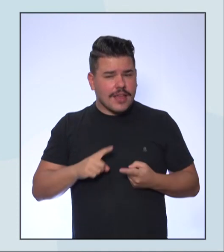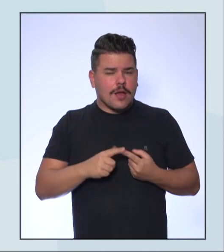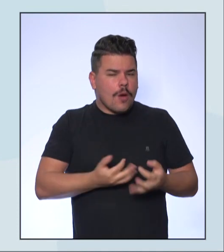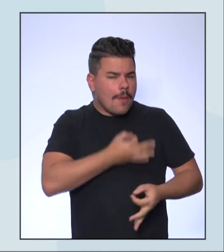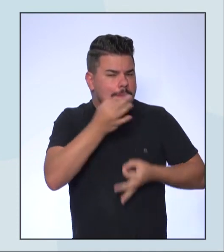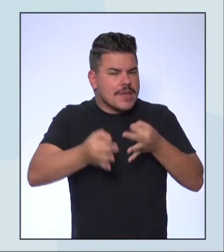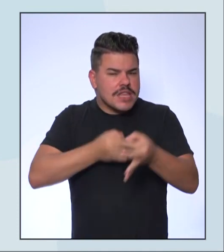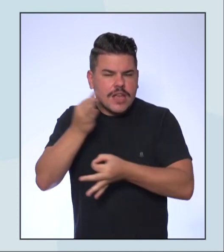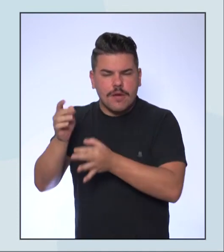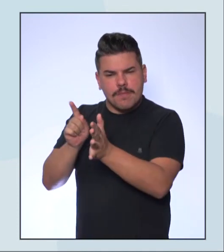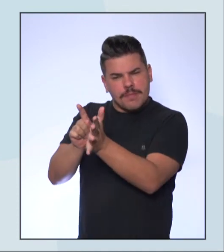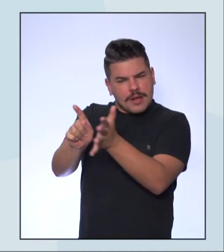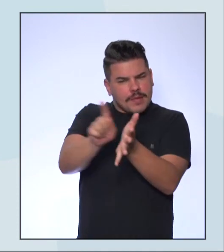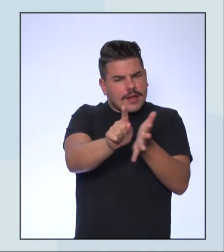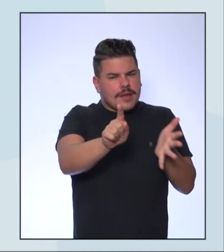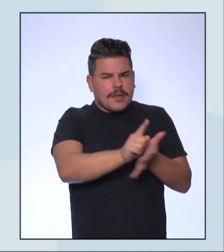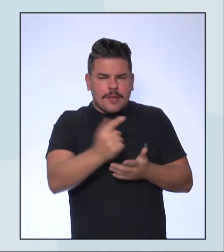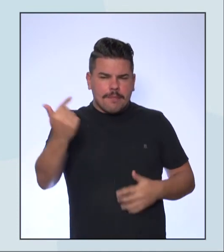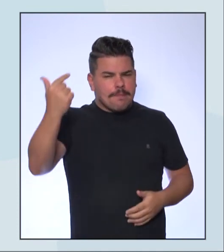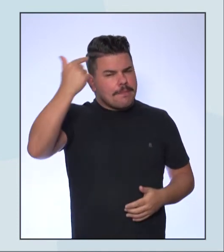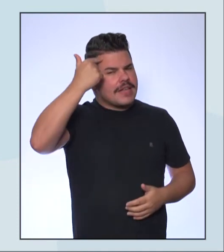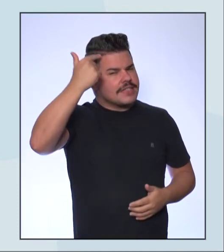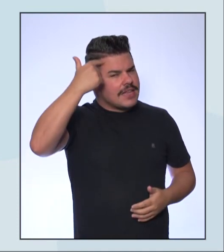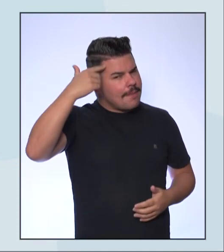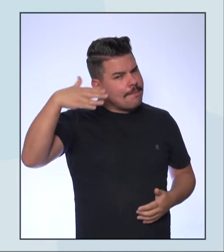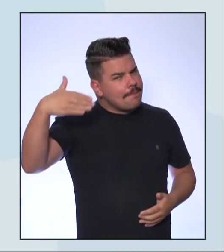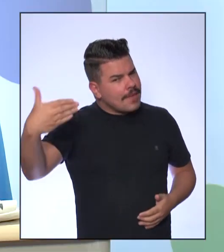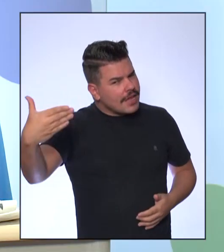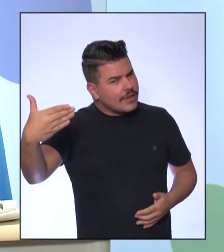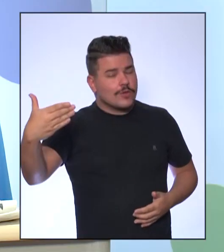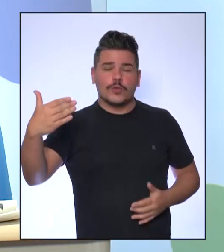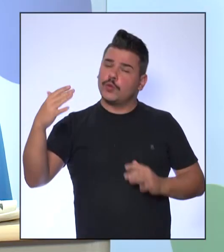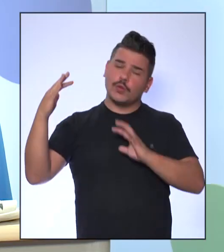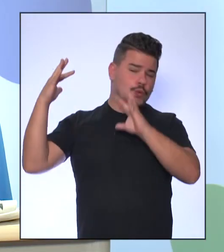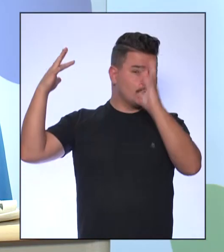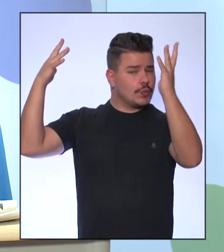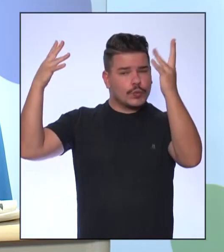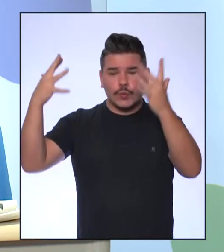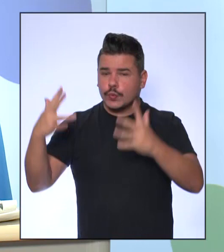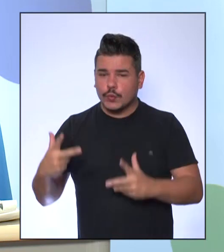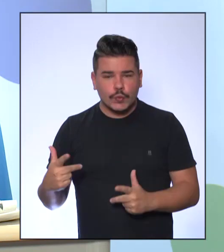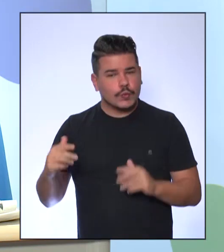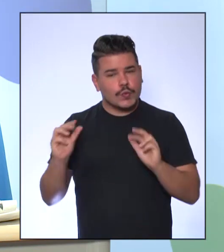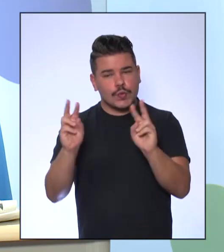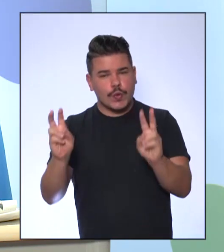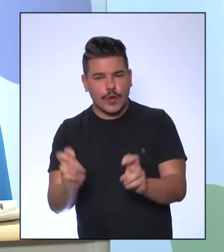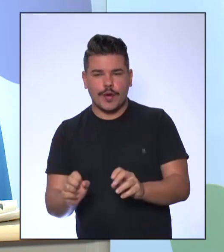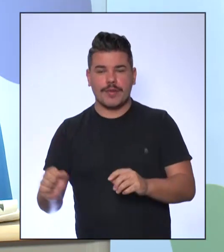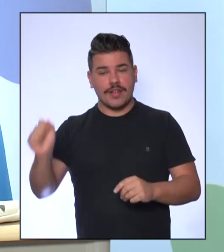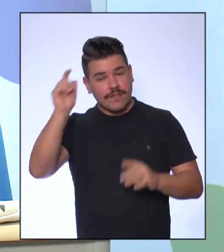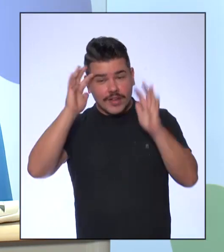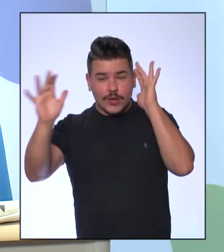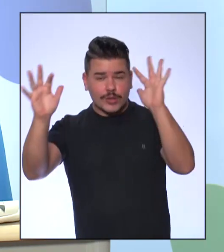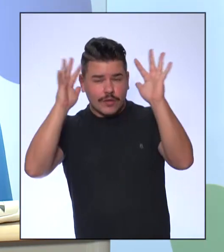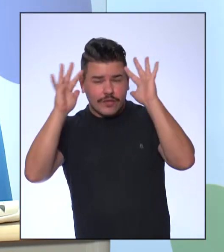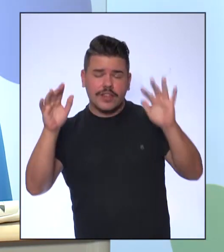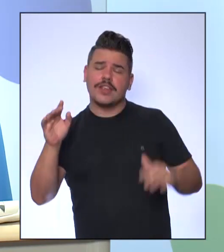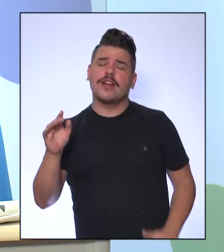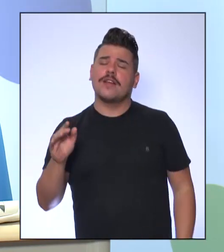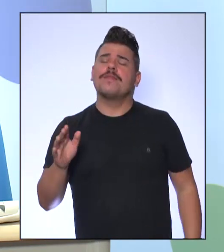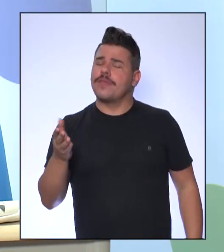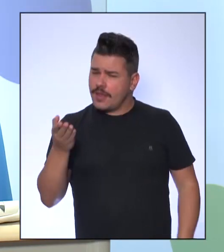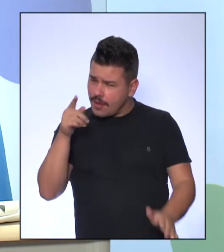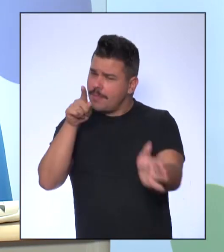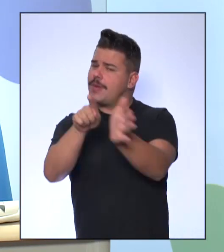de pensamento, todas essas imagens da filosofia, qual vocês acham